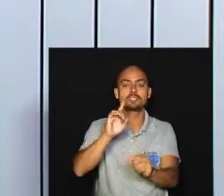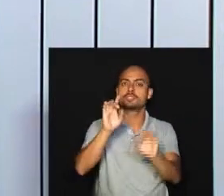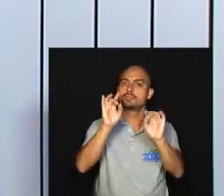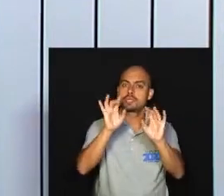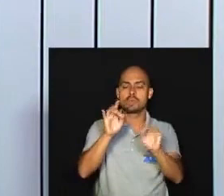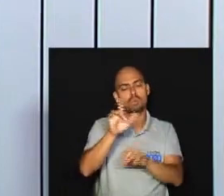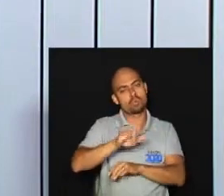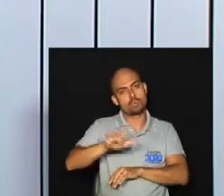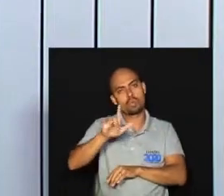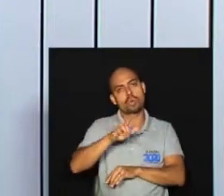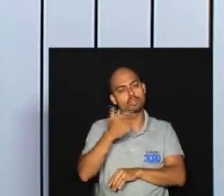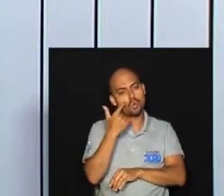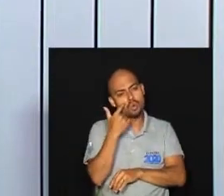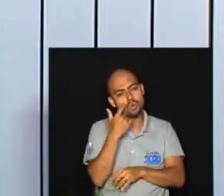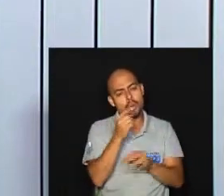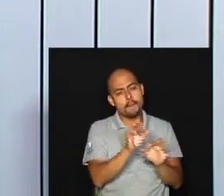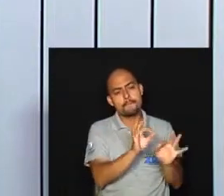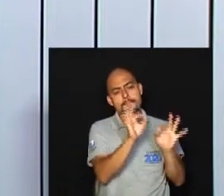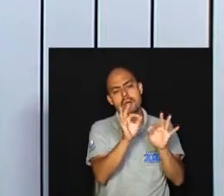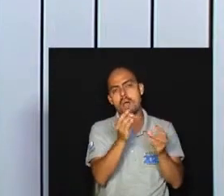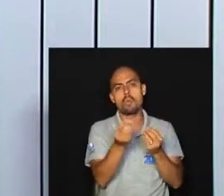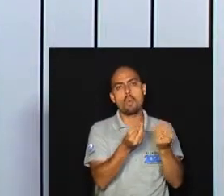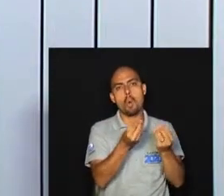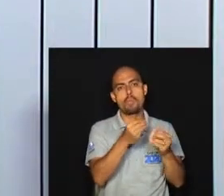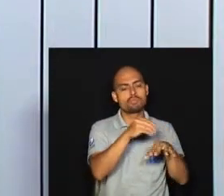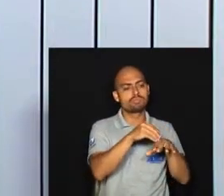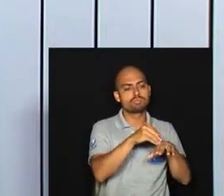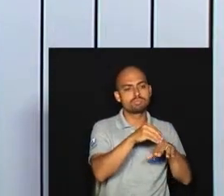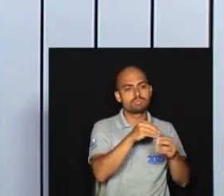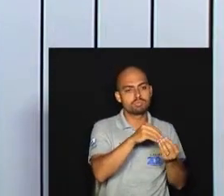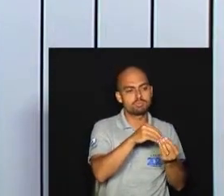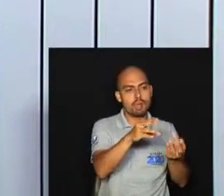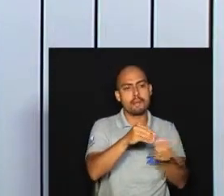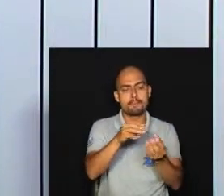claro, estava lá para conferir a distribuição das